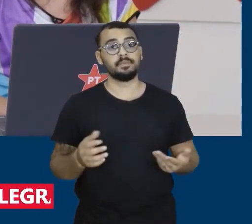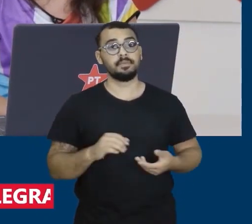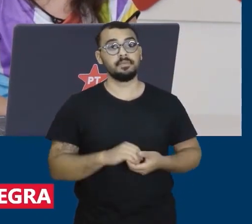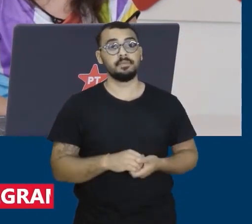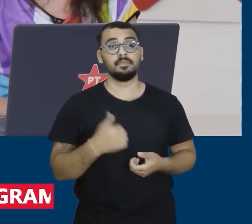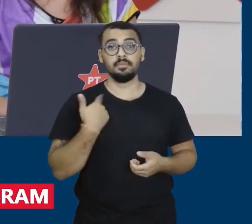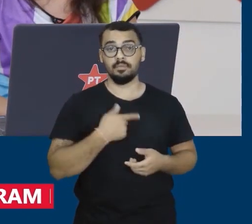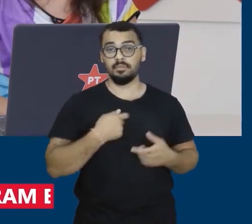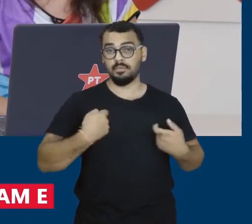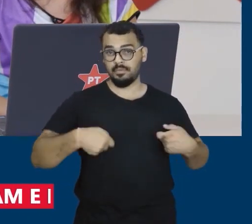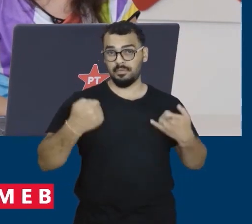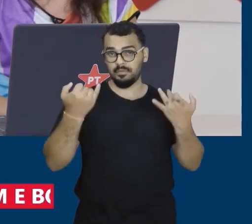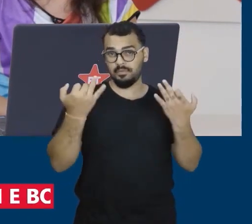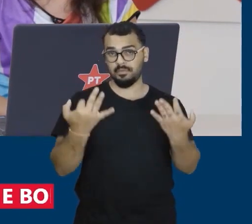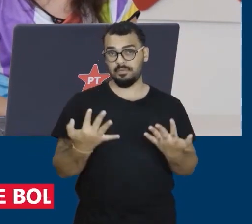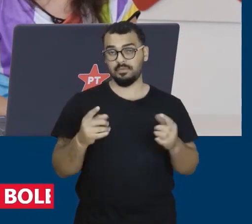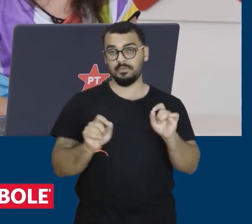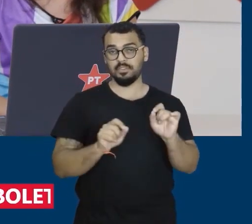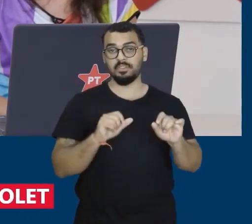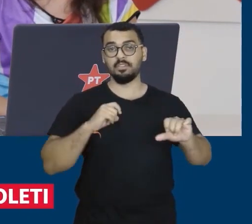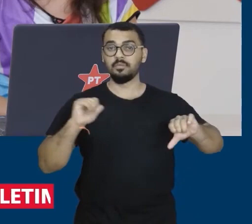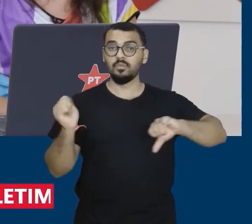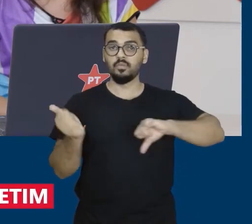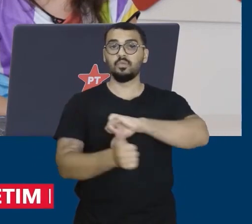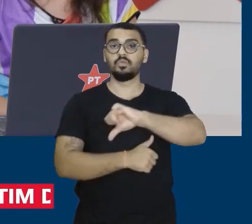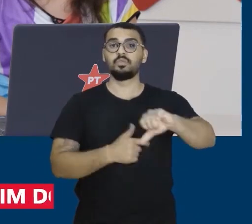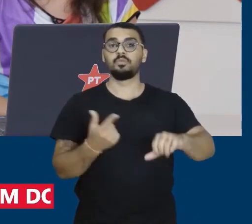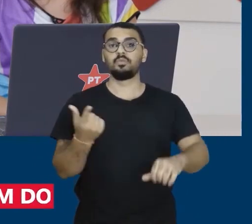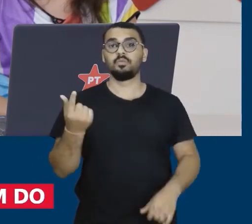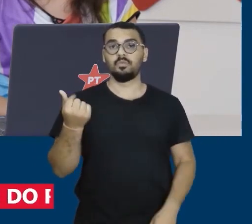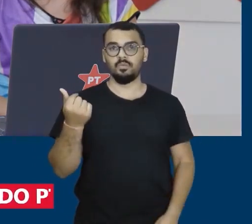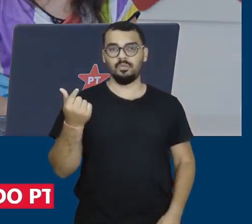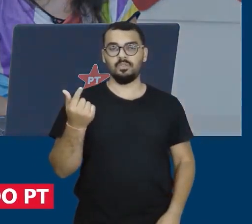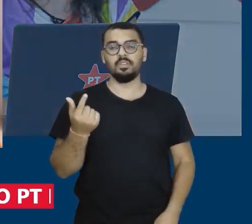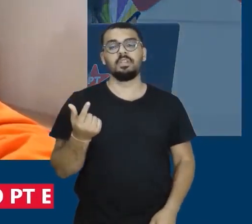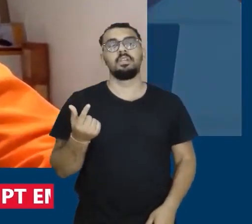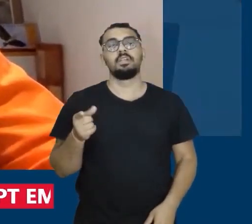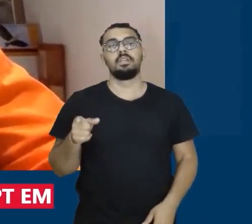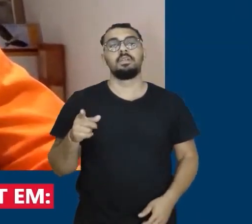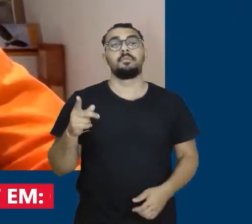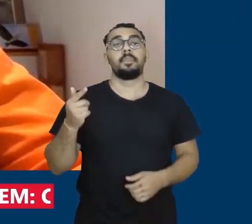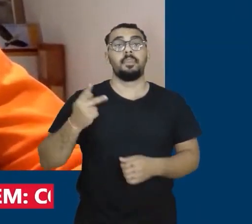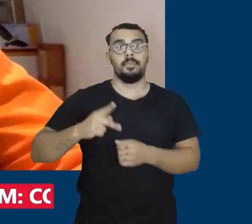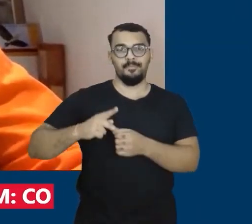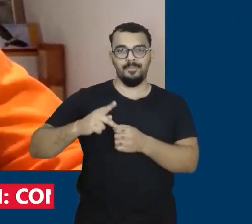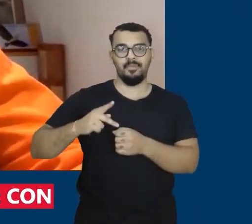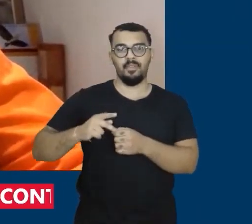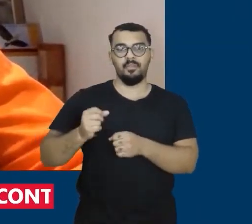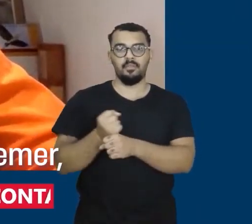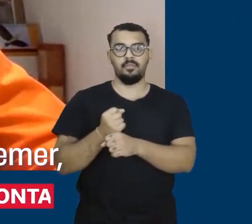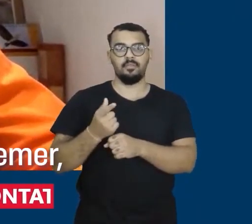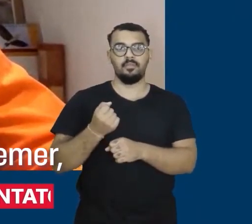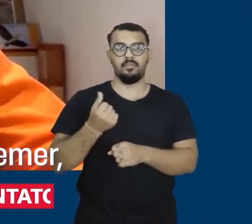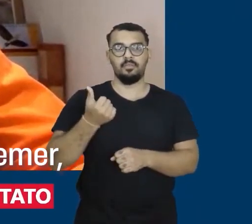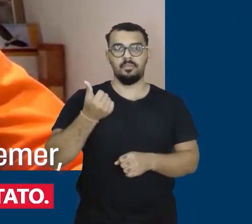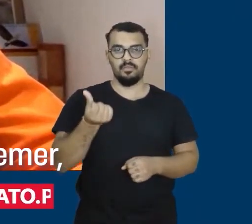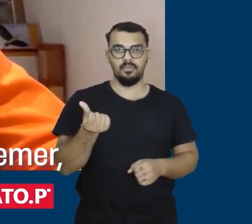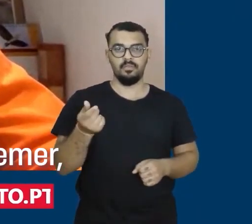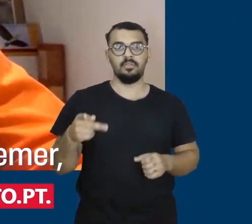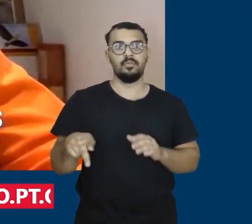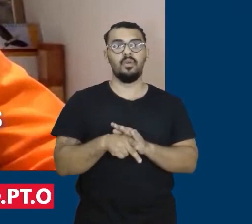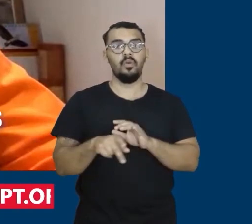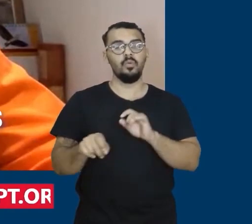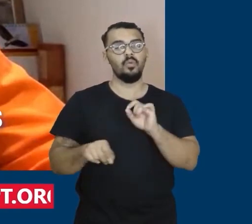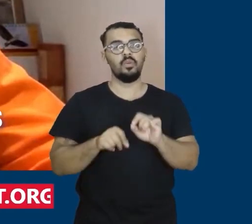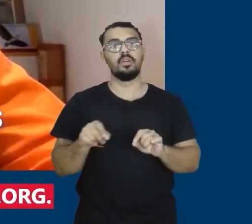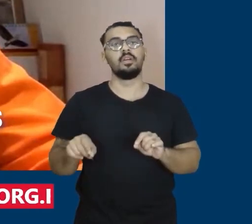Nós pensamos destacar aí a mudança na política de preços da Petrobras em 2016 foi feita lá pelo presidente